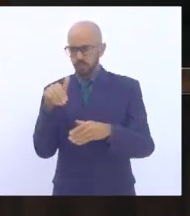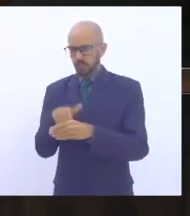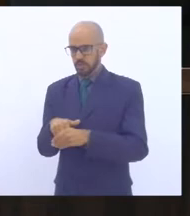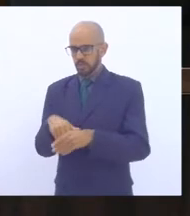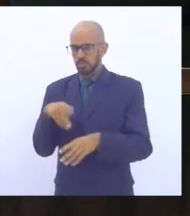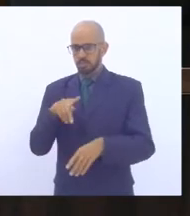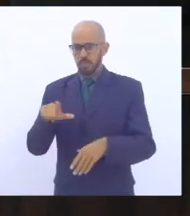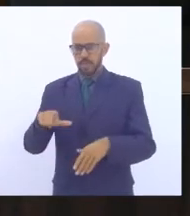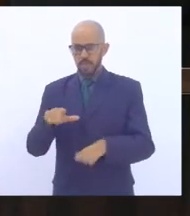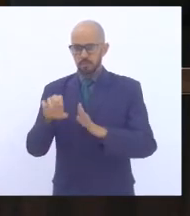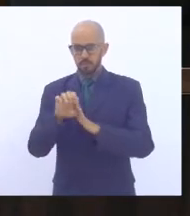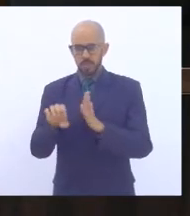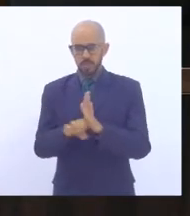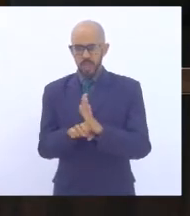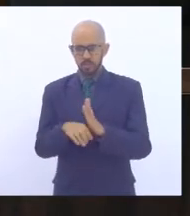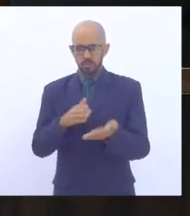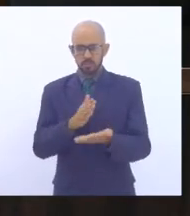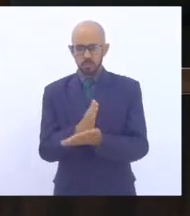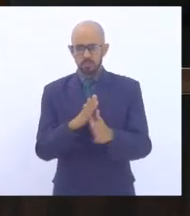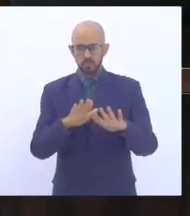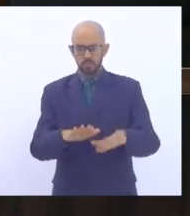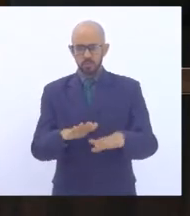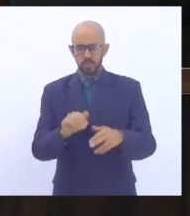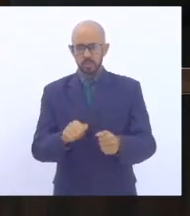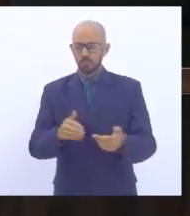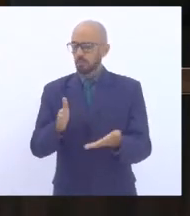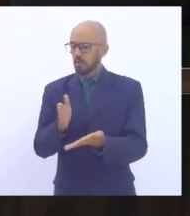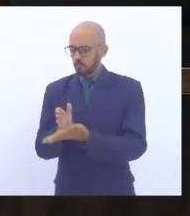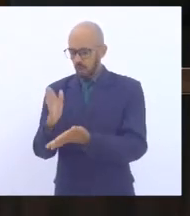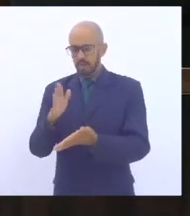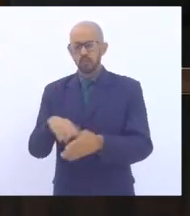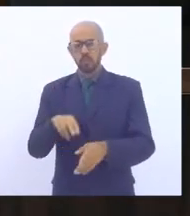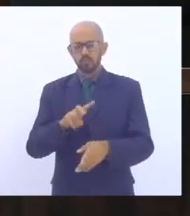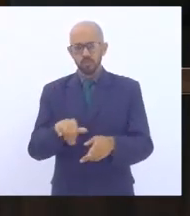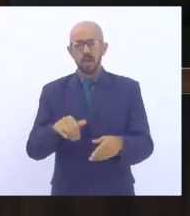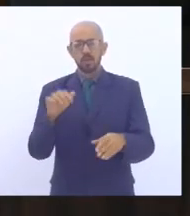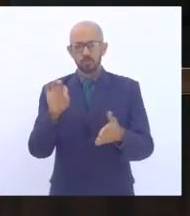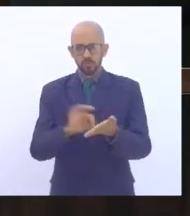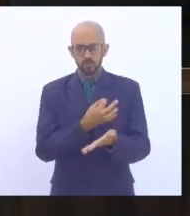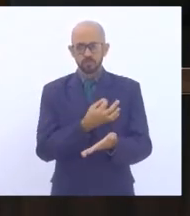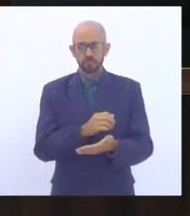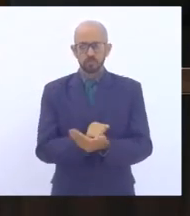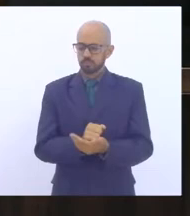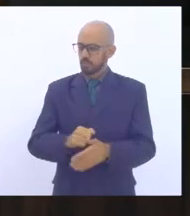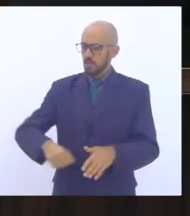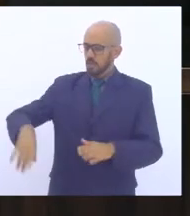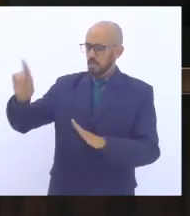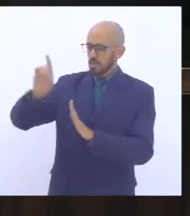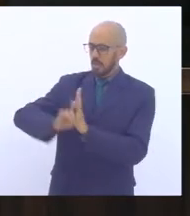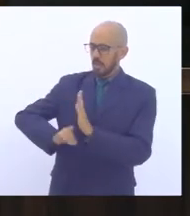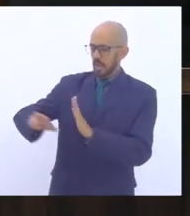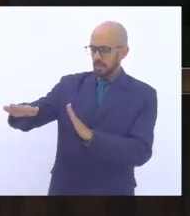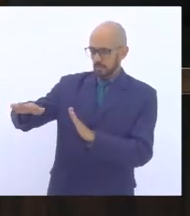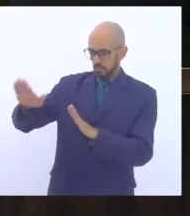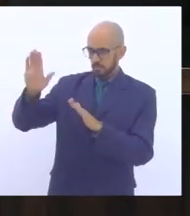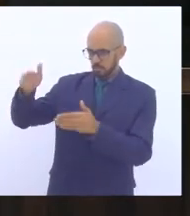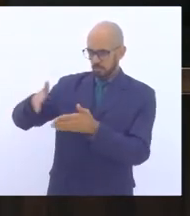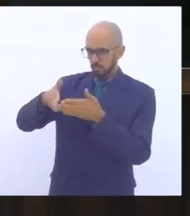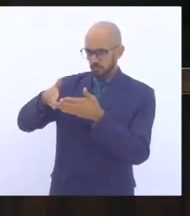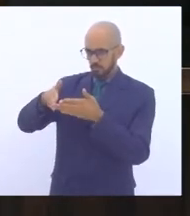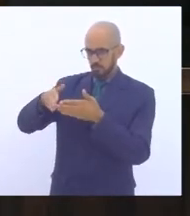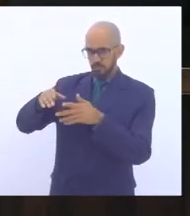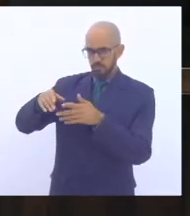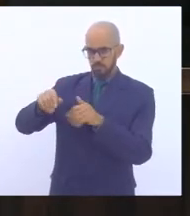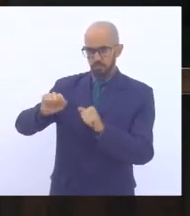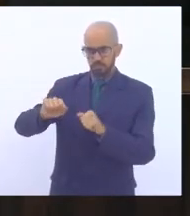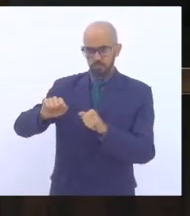projeto assim emendado seus que aprovam permaneçam Como estão aprovados vai autografar a declaração Presidente original falando conversa